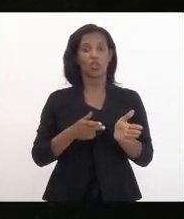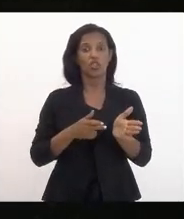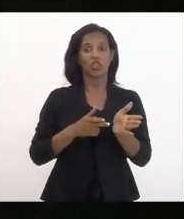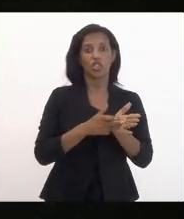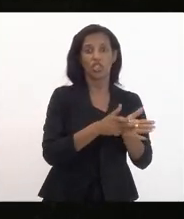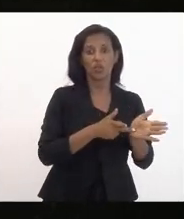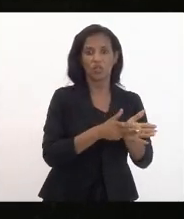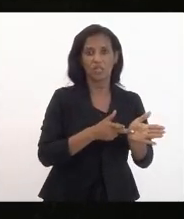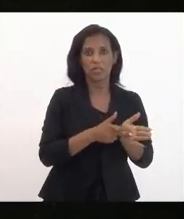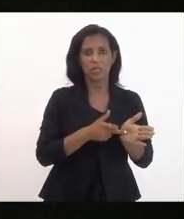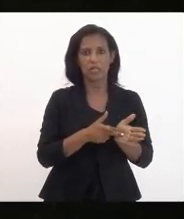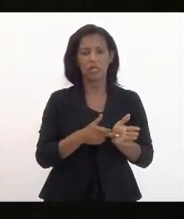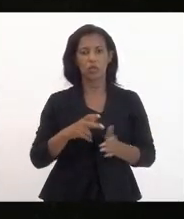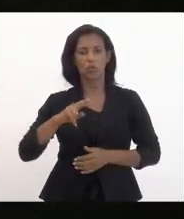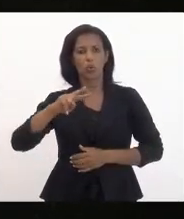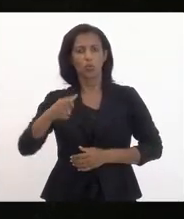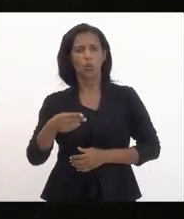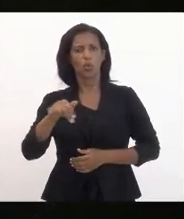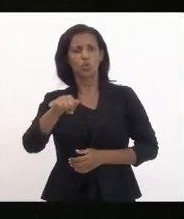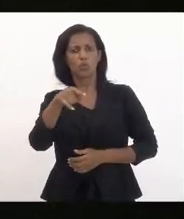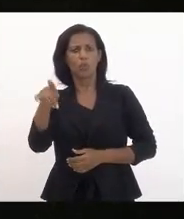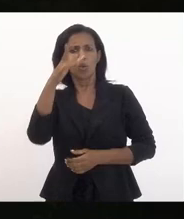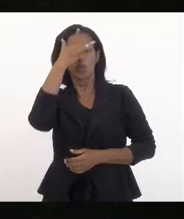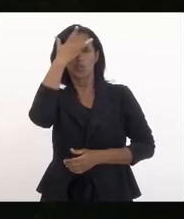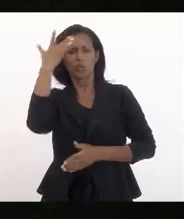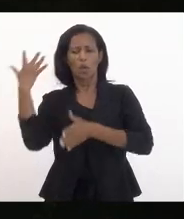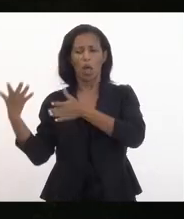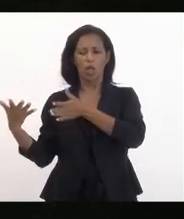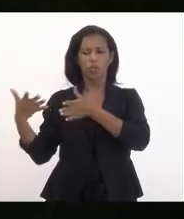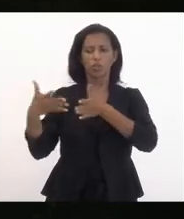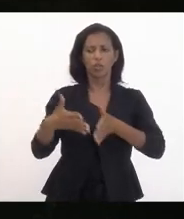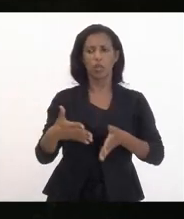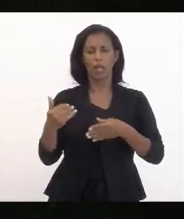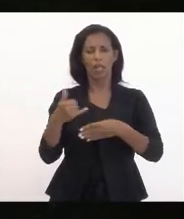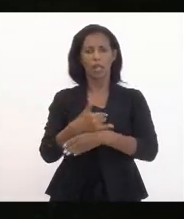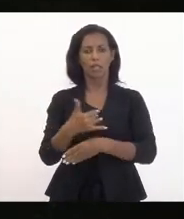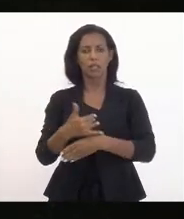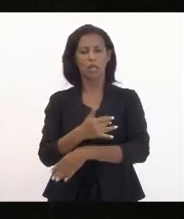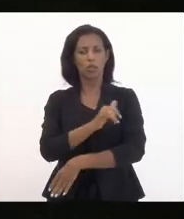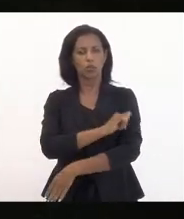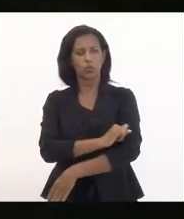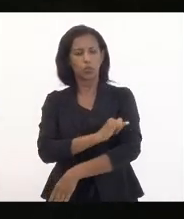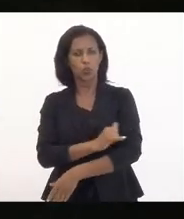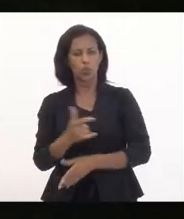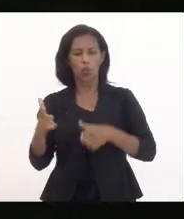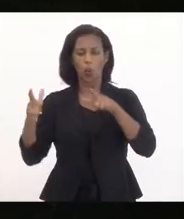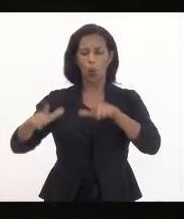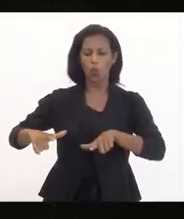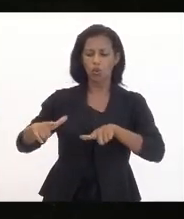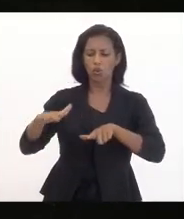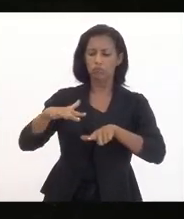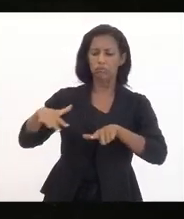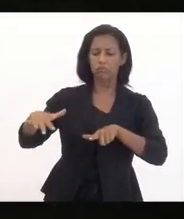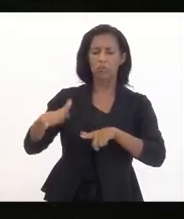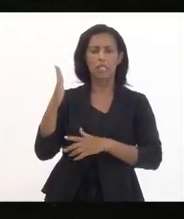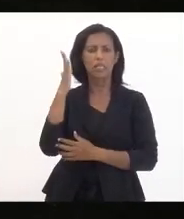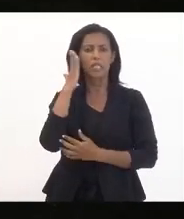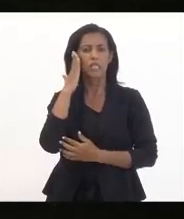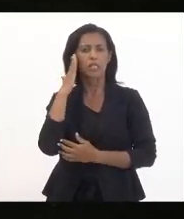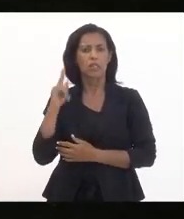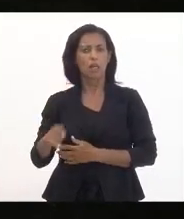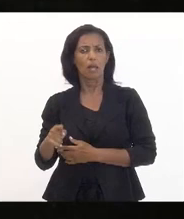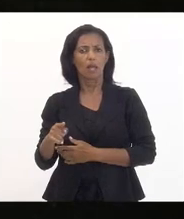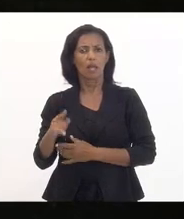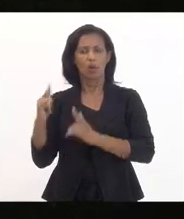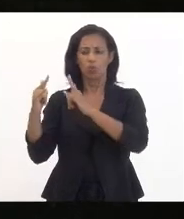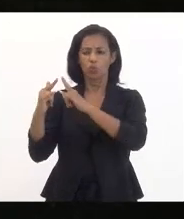pessoas sequestradas, chegadas ao Cais do Valongo, na cidade do Rio de Janeiro, onde, sabidamente, é um